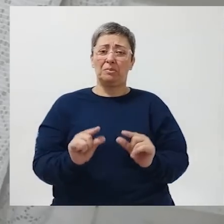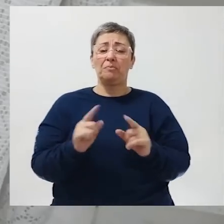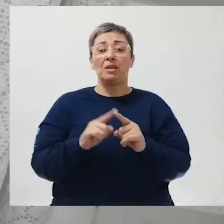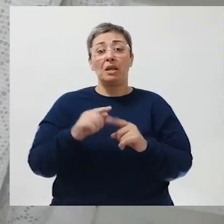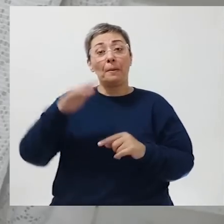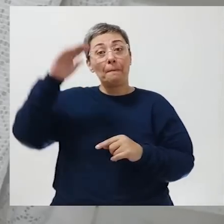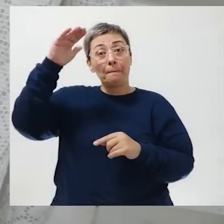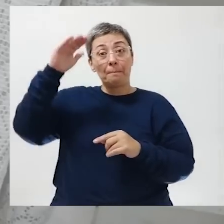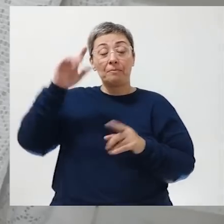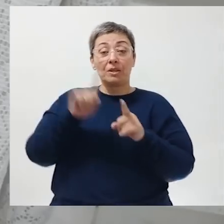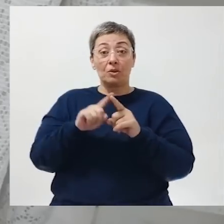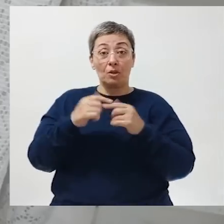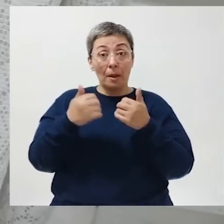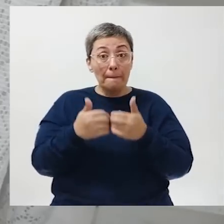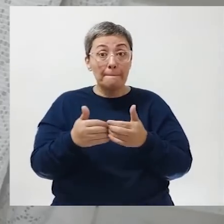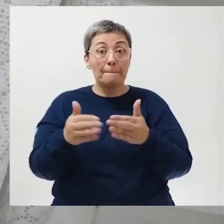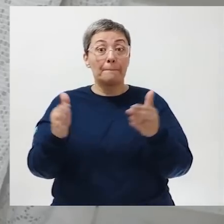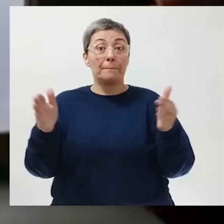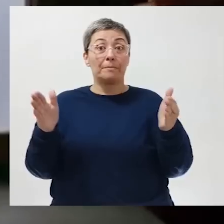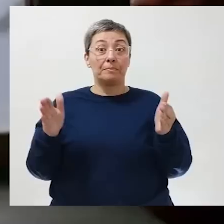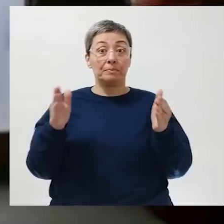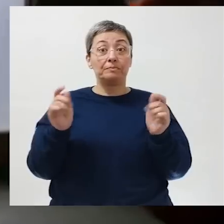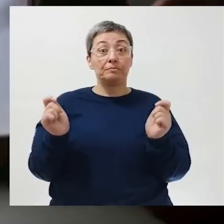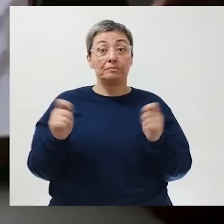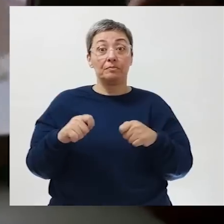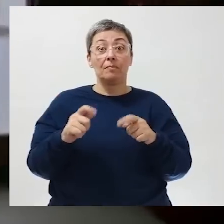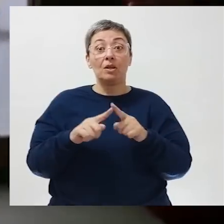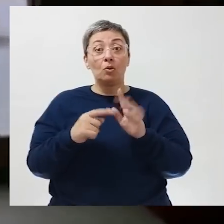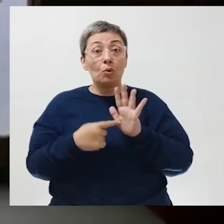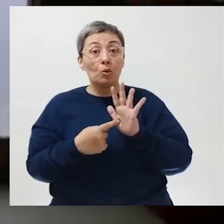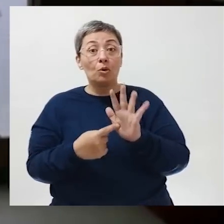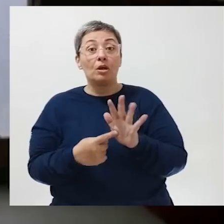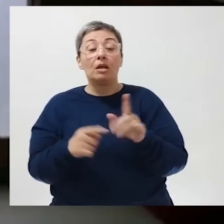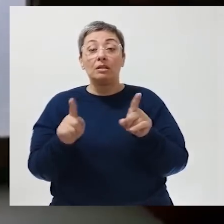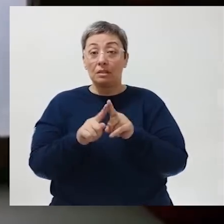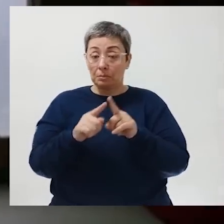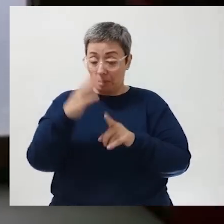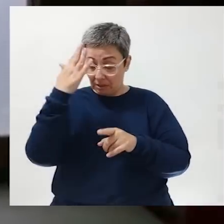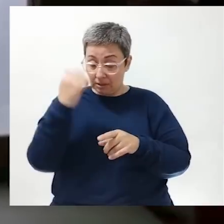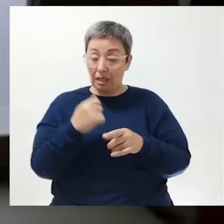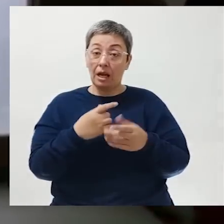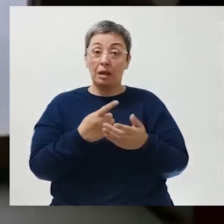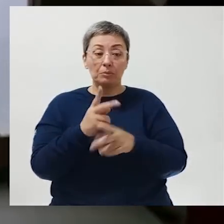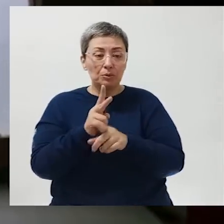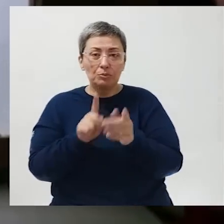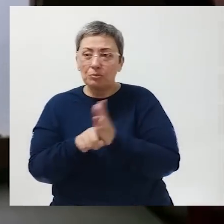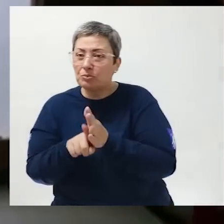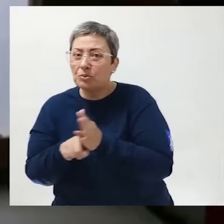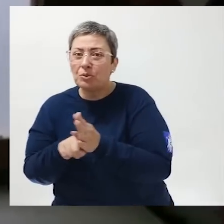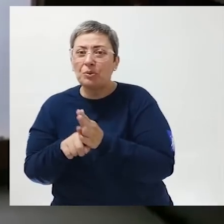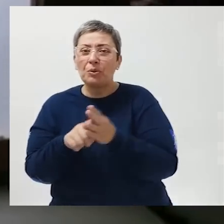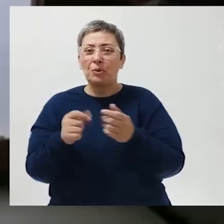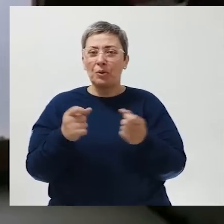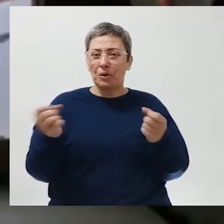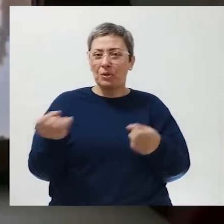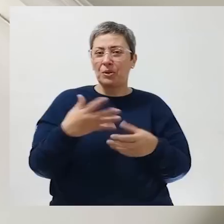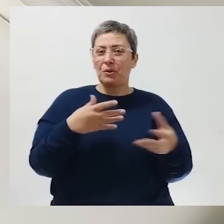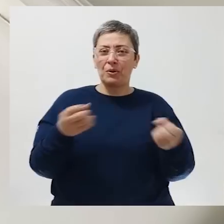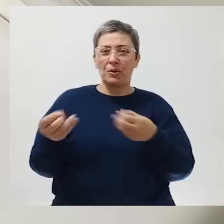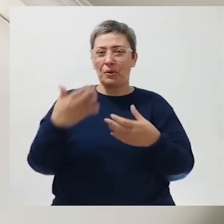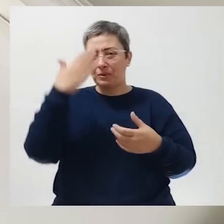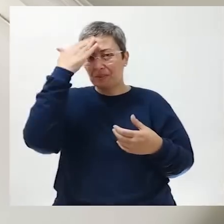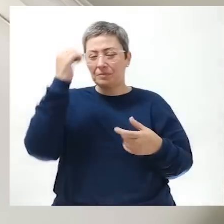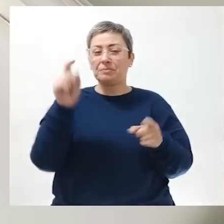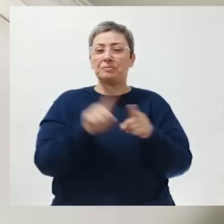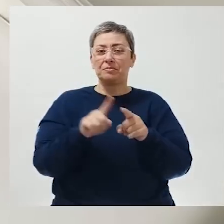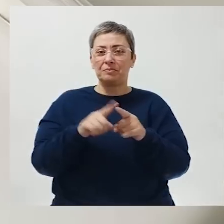do adulto é de ampliar essas possibilidades e mostrar que também sabe explorar, descobrir e inventar coisas novas.